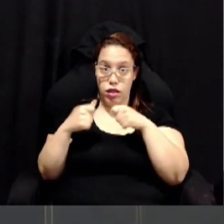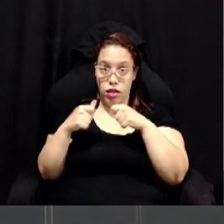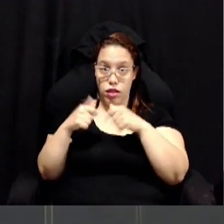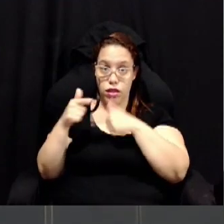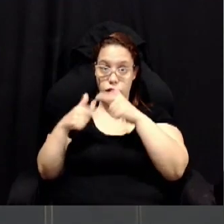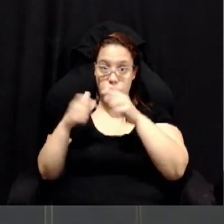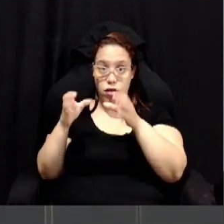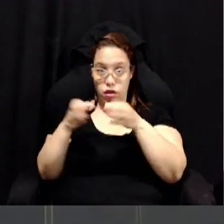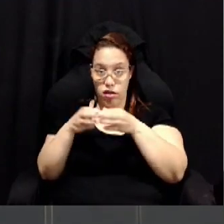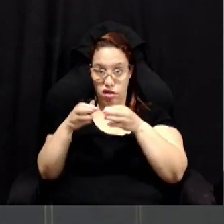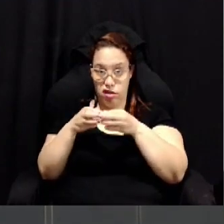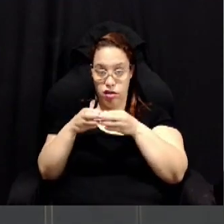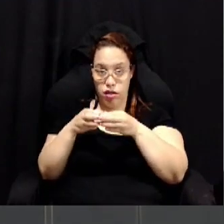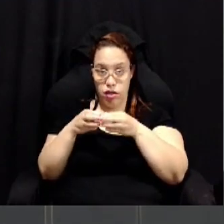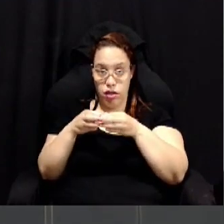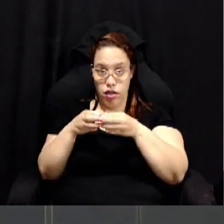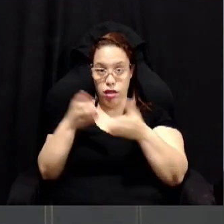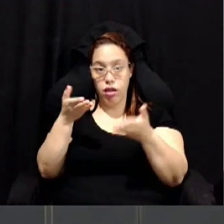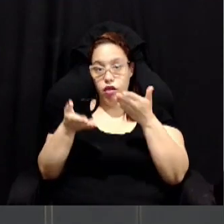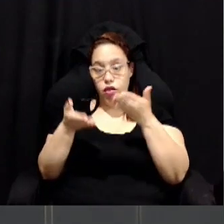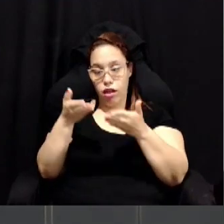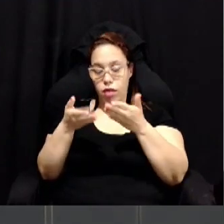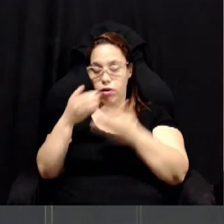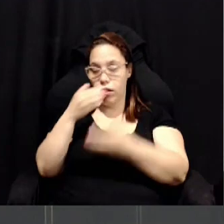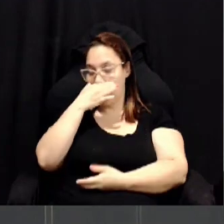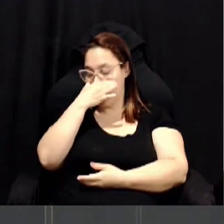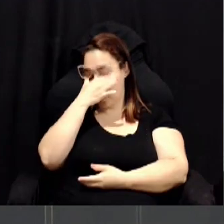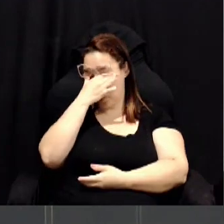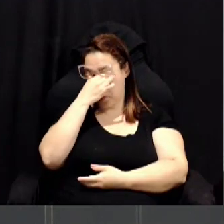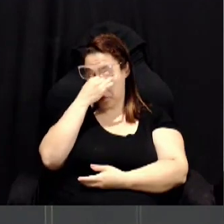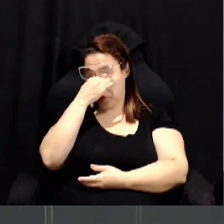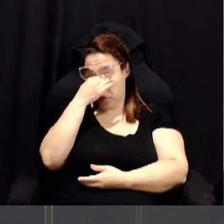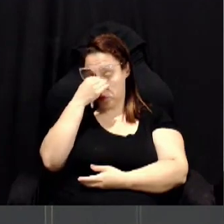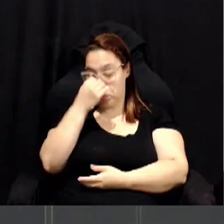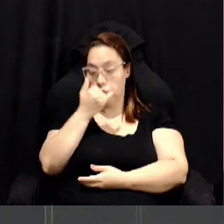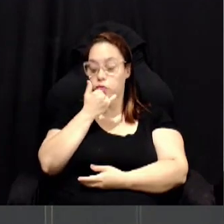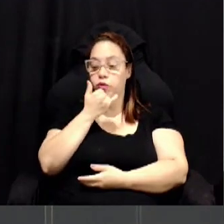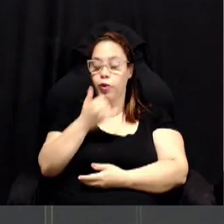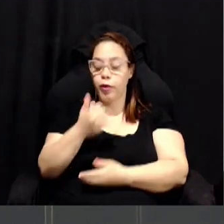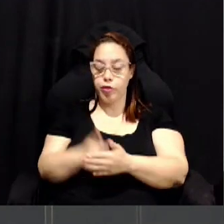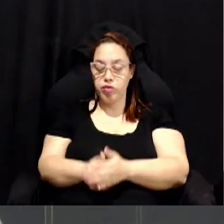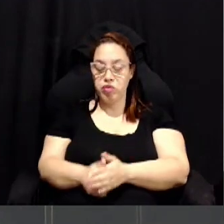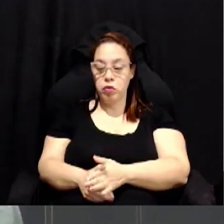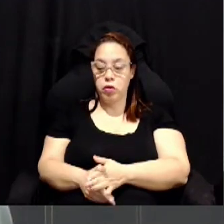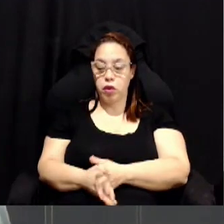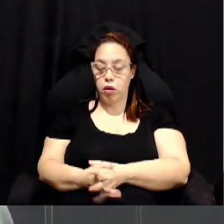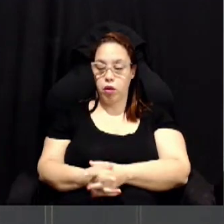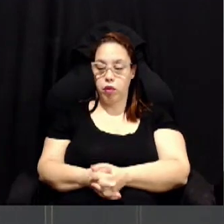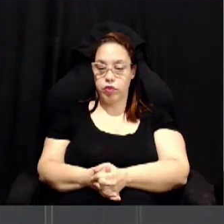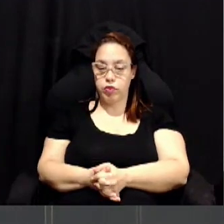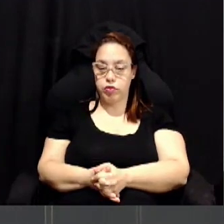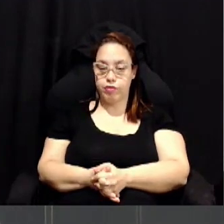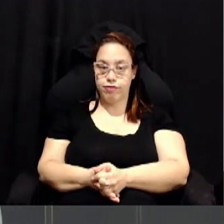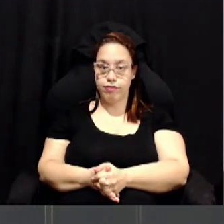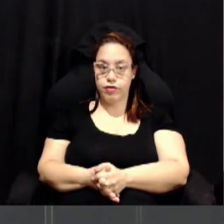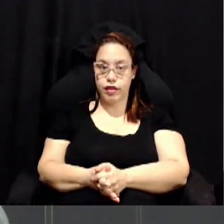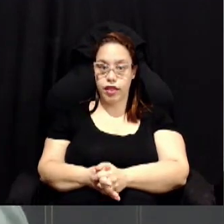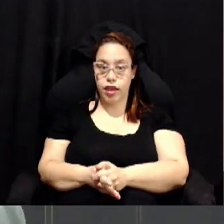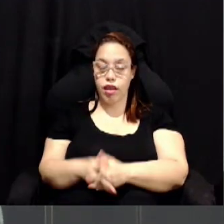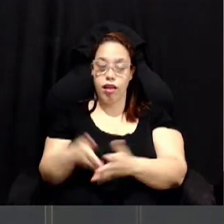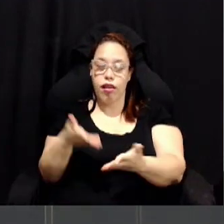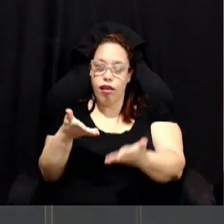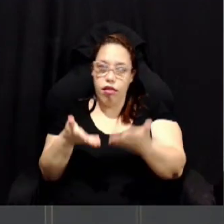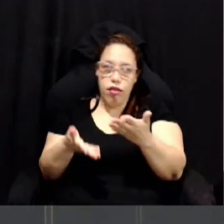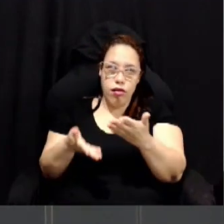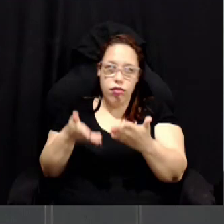que precisa de flexibilidade, né? Que a rigidez do autismo impede ter essa flexibilidade, esse dinamismo,